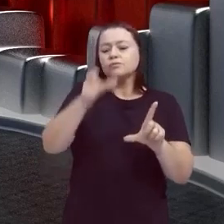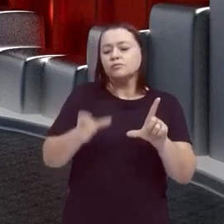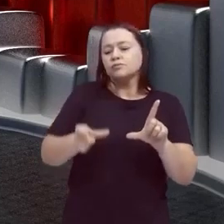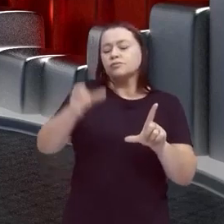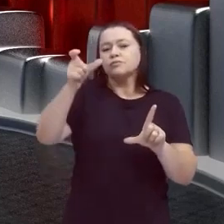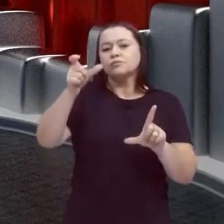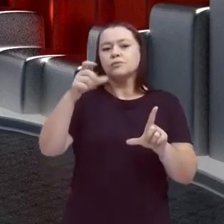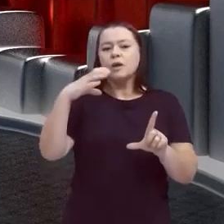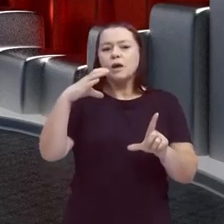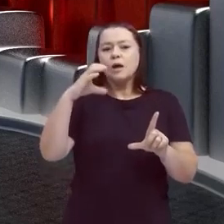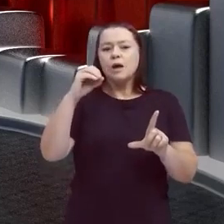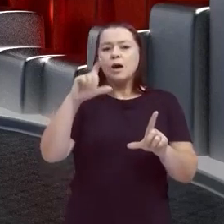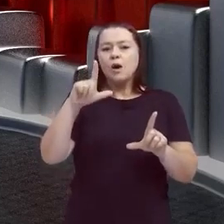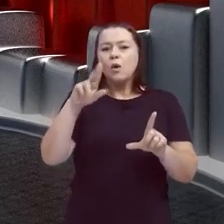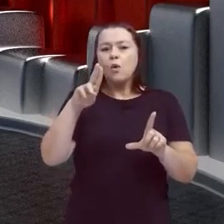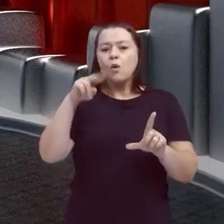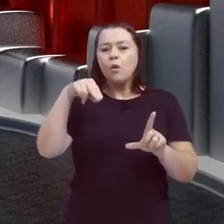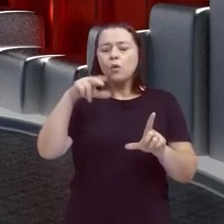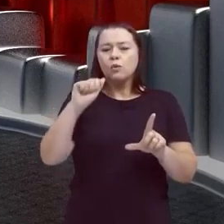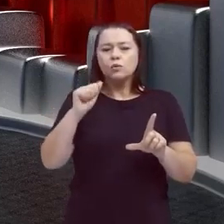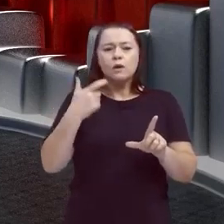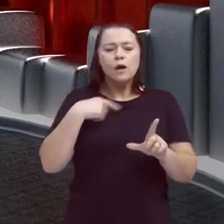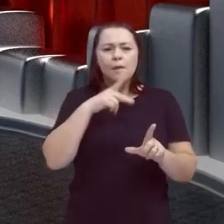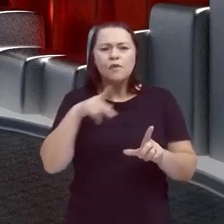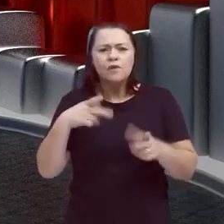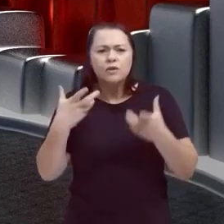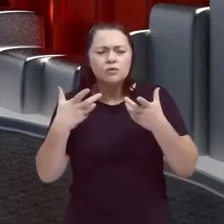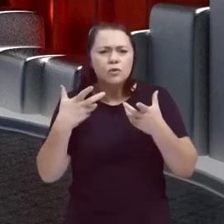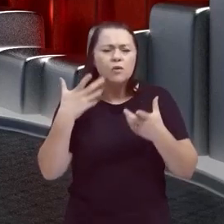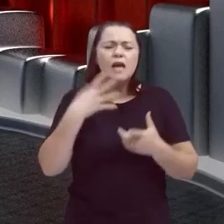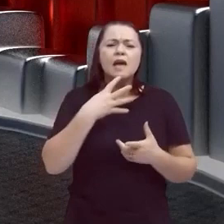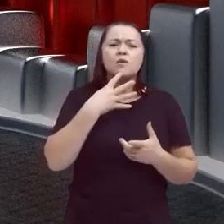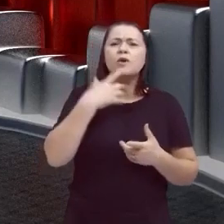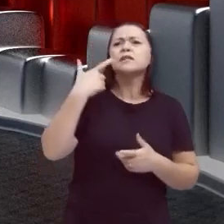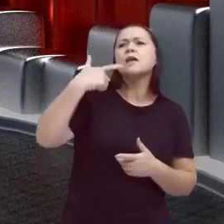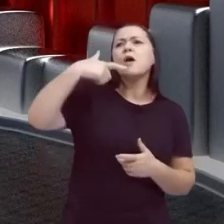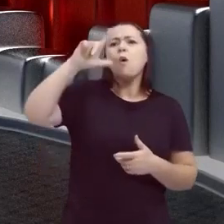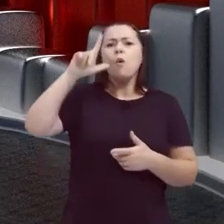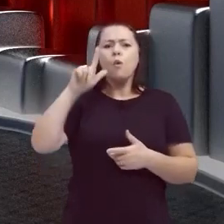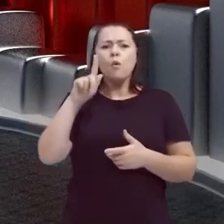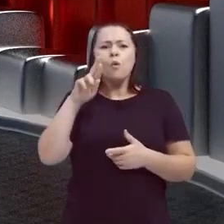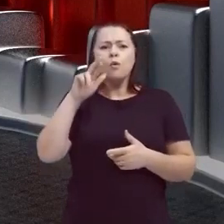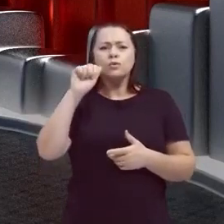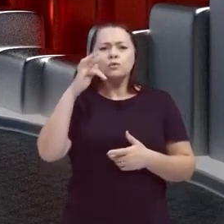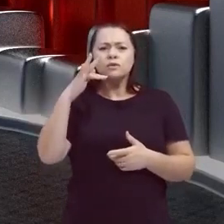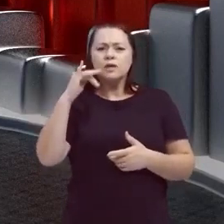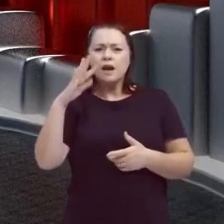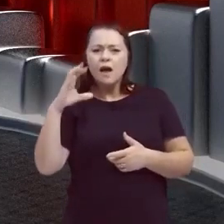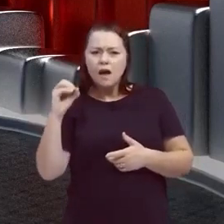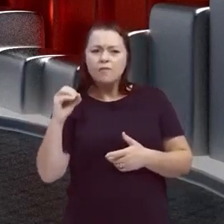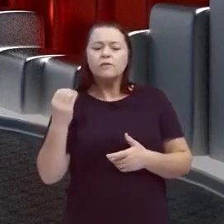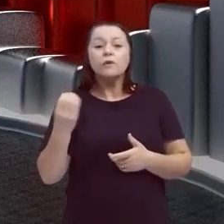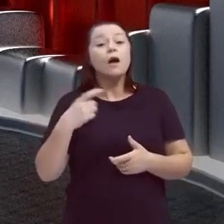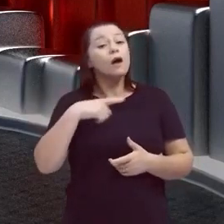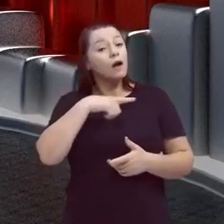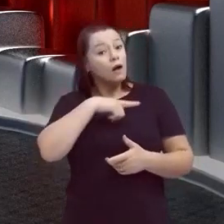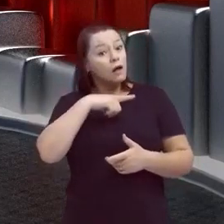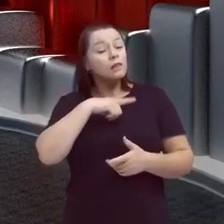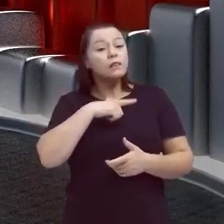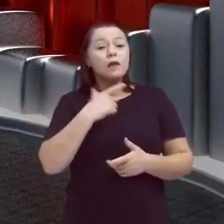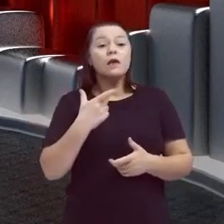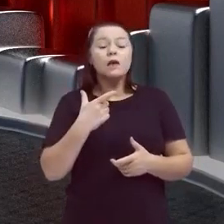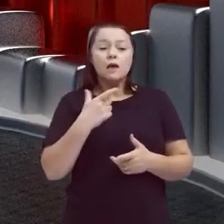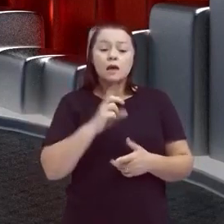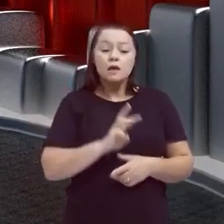mas eu estou curioso, eu quero conhecer mais tipos de gráfico. Bom, então eu trouxe uma dica para vocês. É o site Educa Mais Brasil,